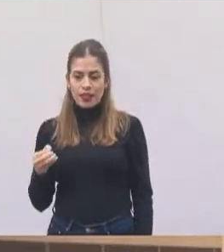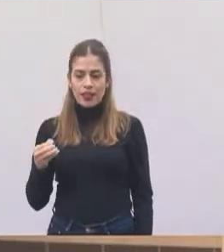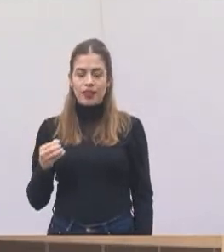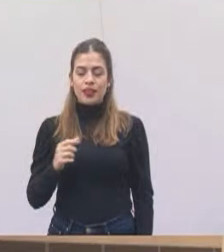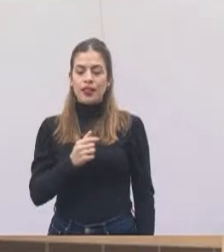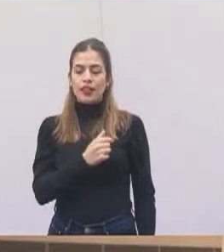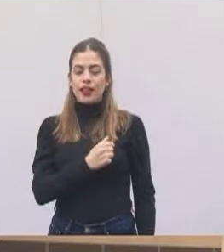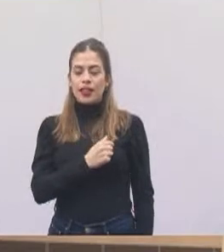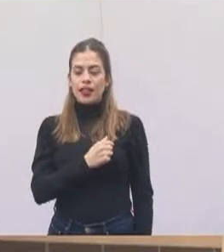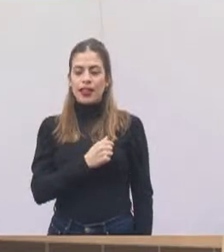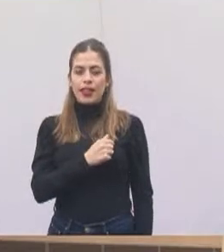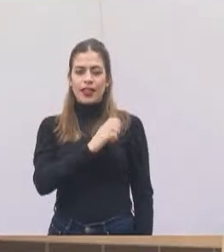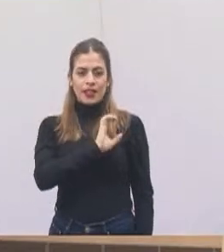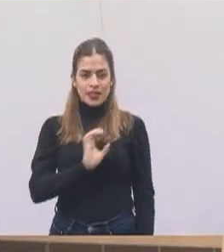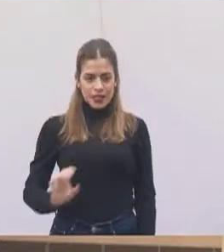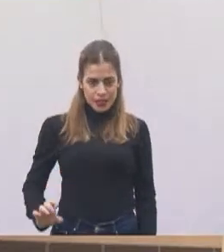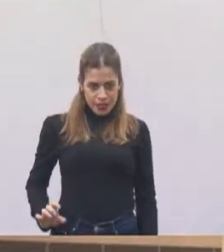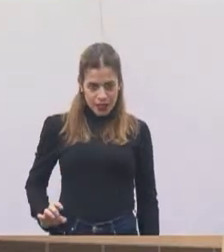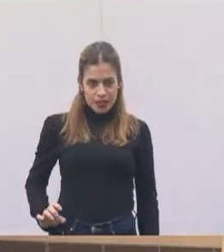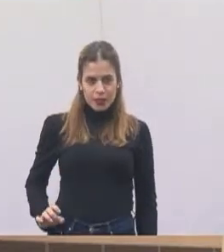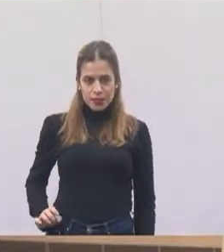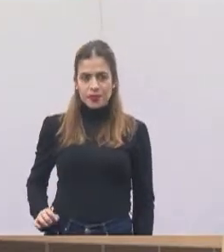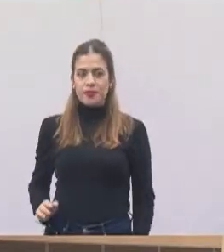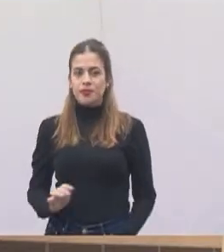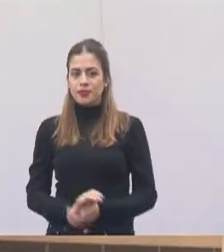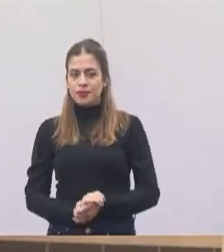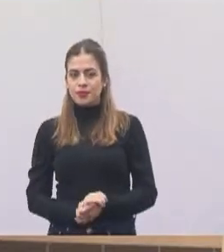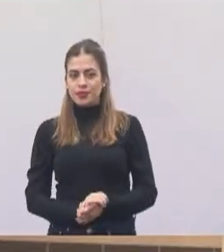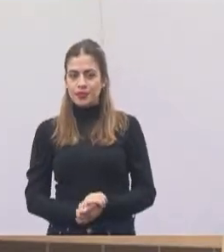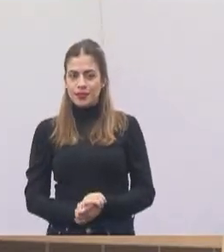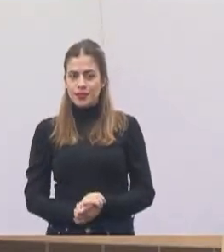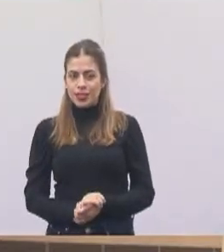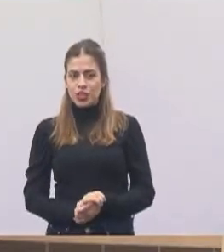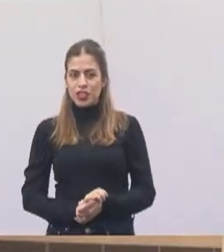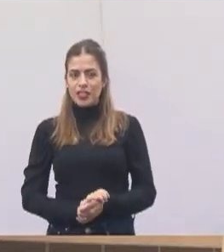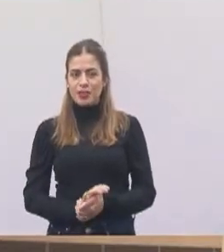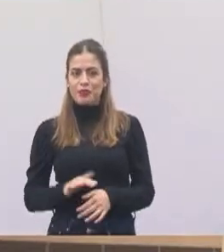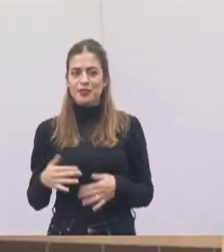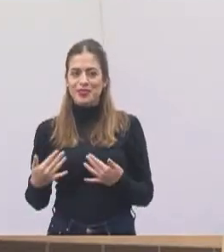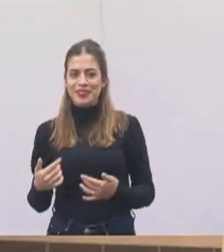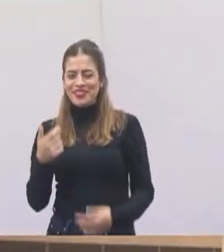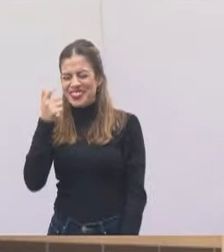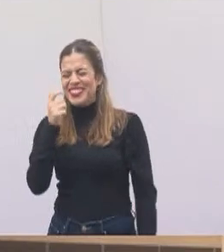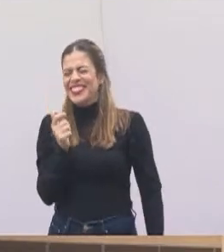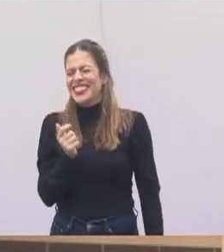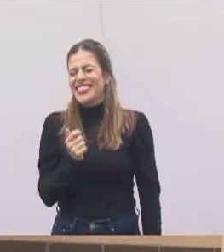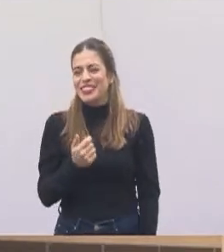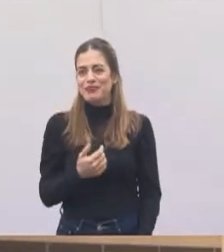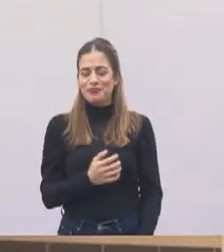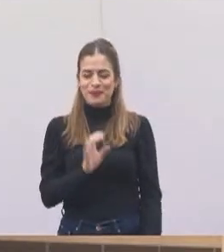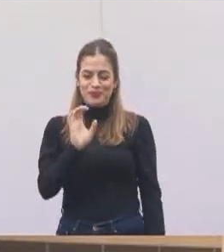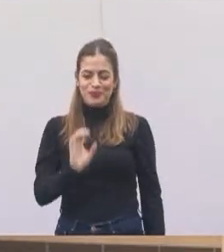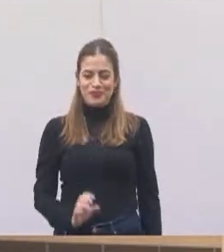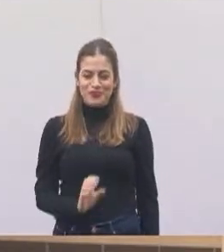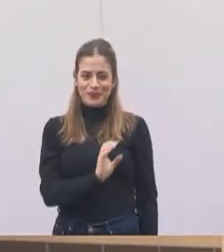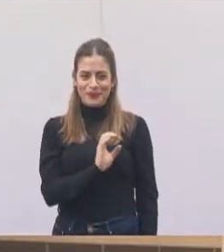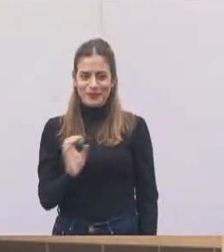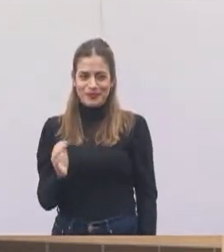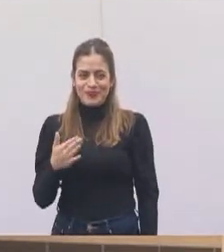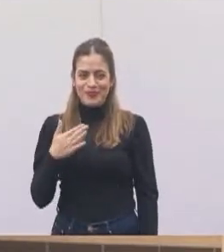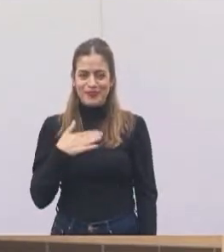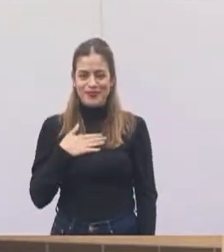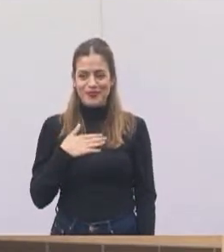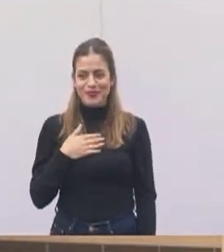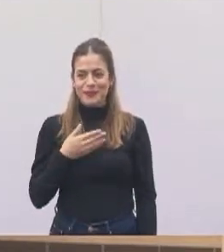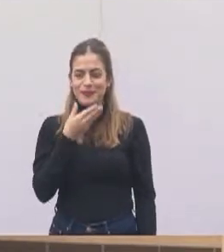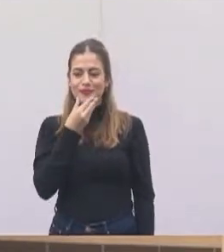católico. Minha família é católica. Meu irmão foi batizado na igreja católica. Tem